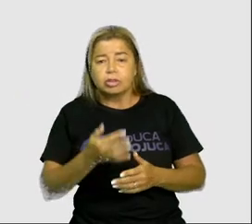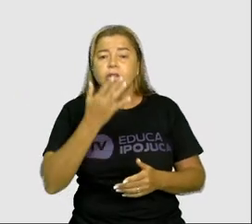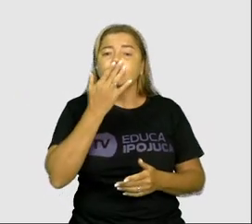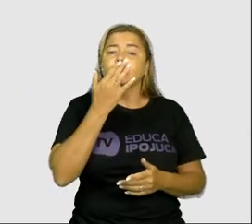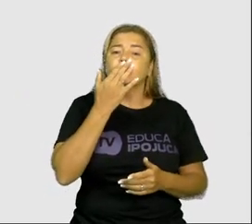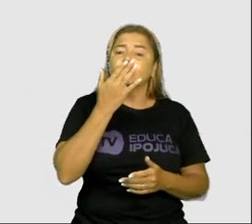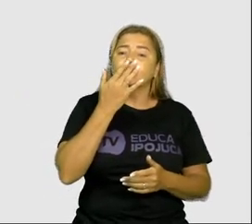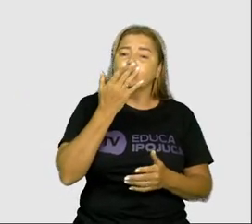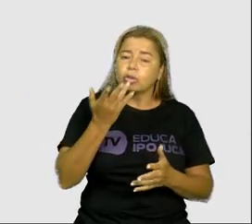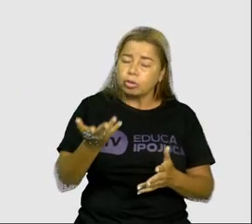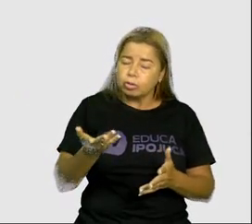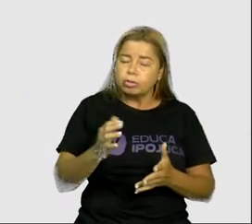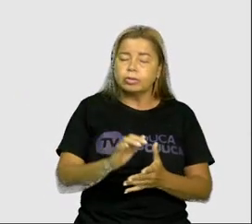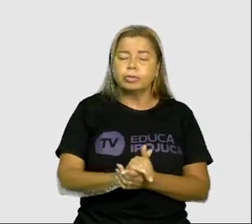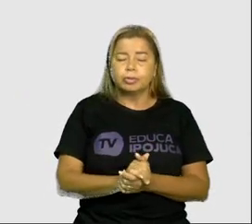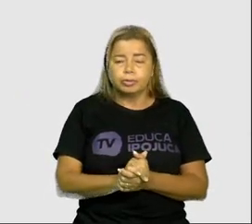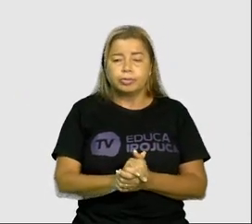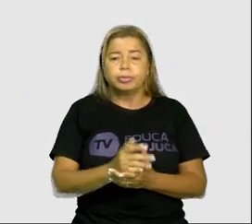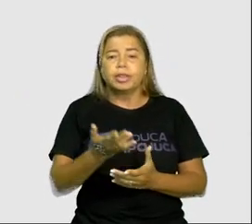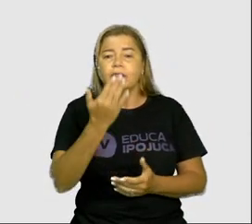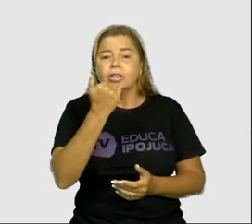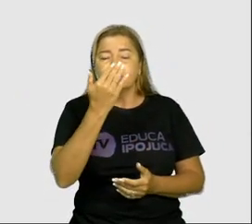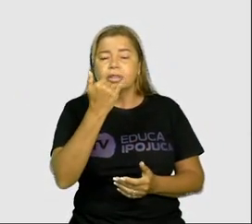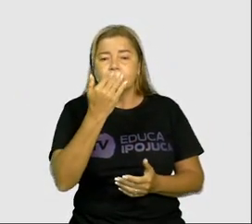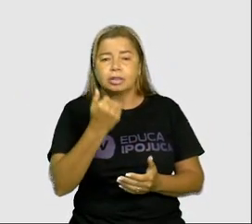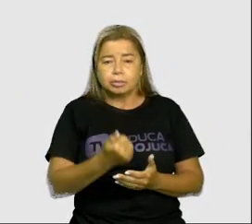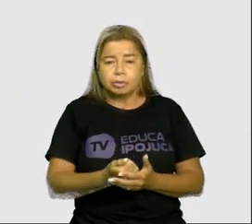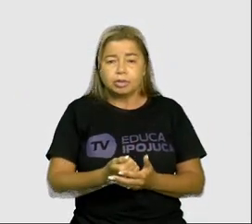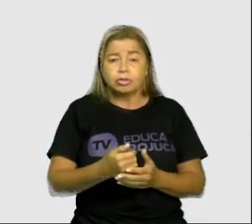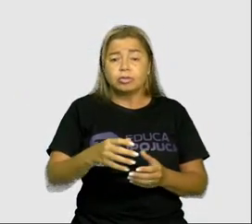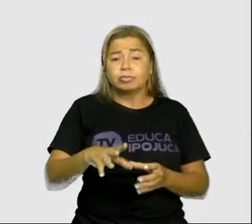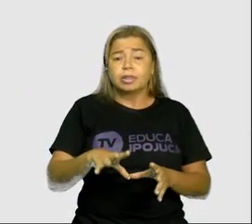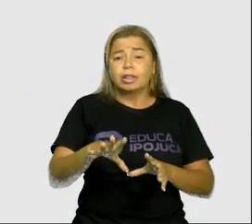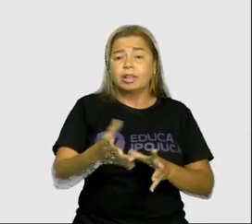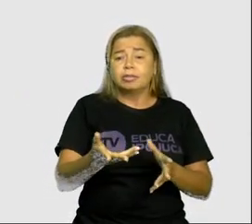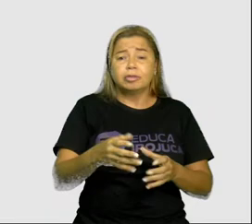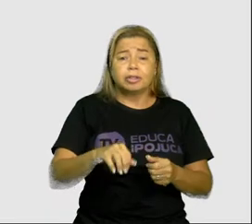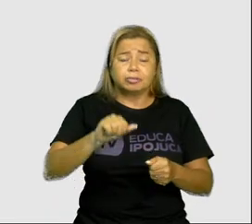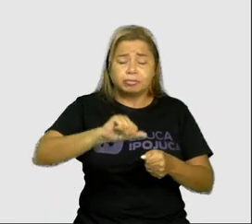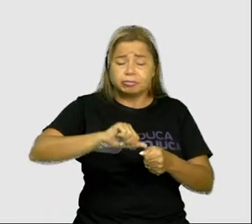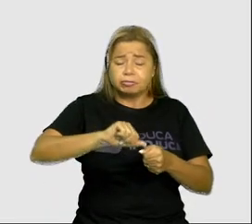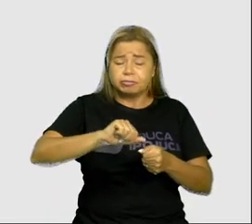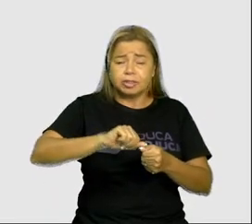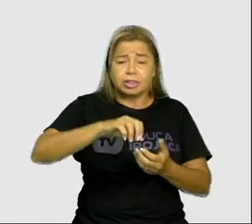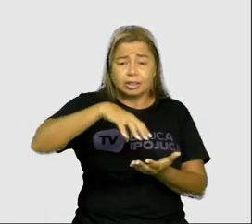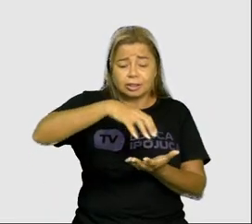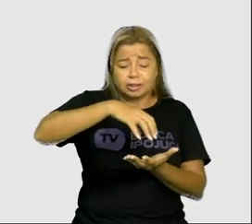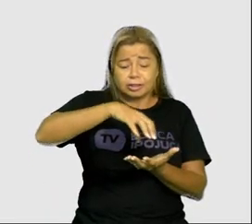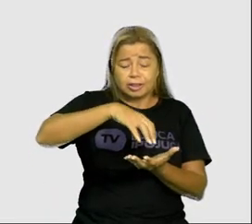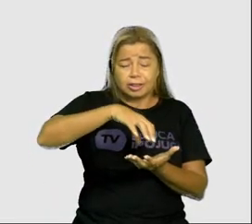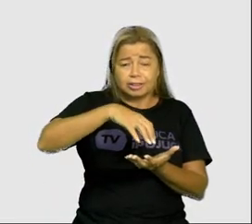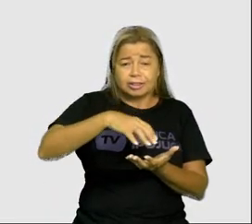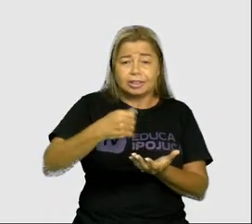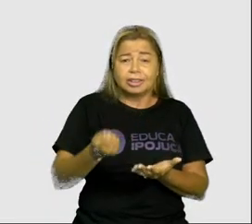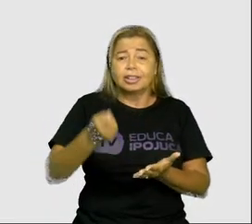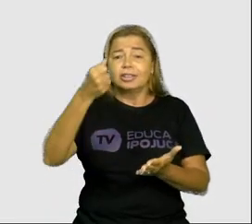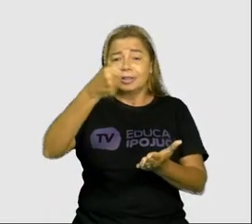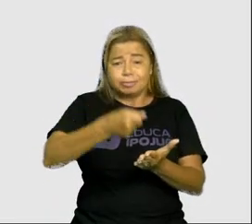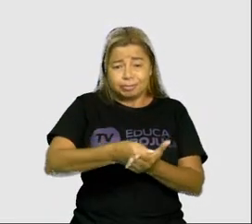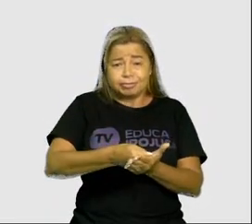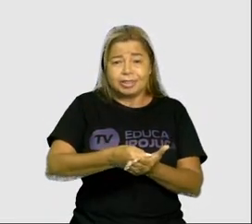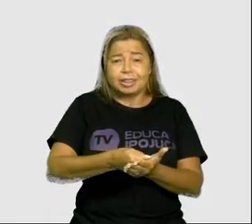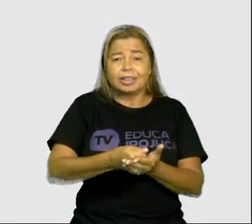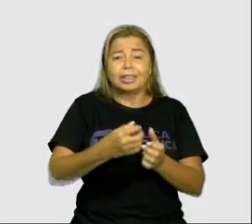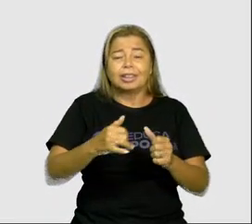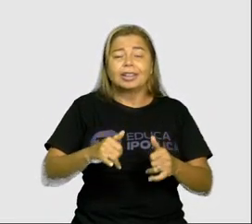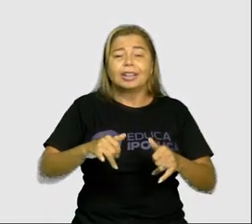dão cor e aroma artificial aos alimentos, formarão a gelatina que conhecemos e compramos no mercado. Então,